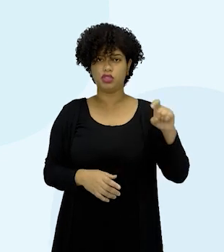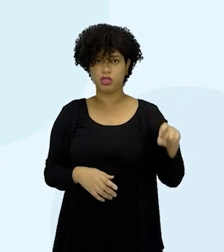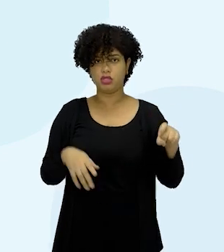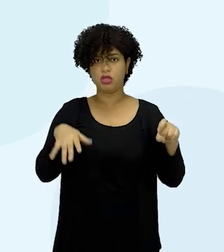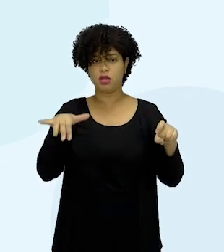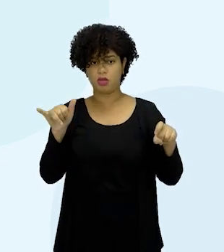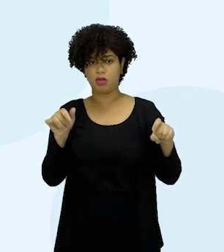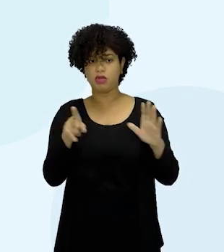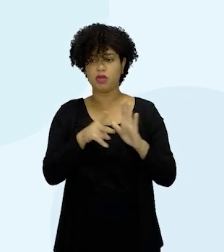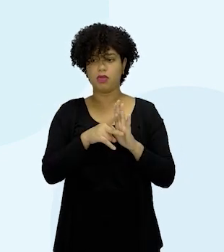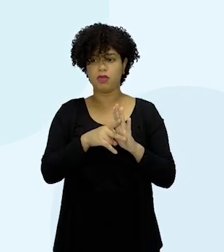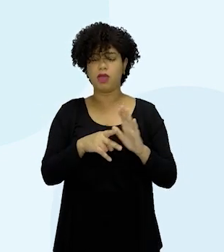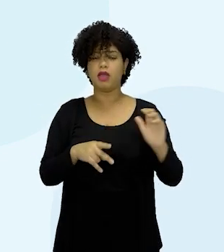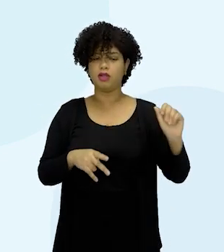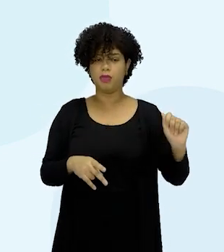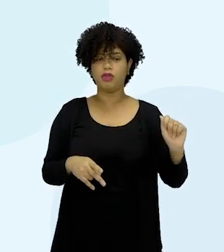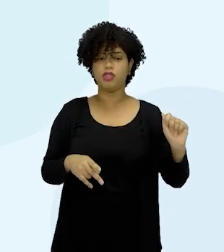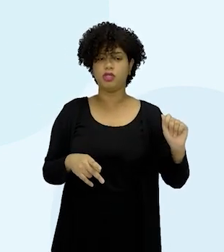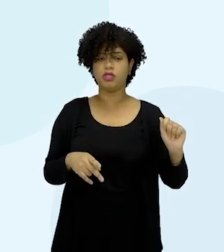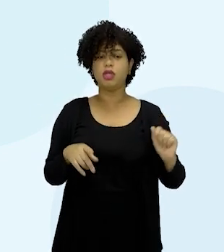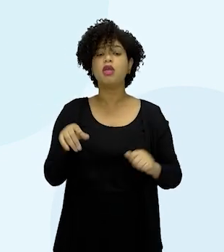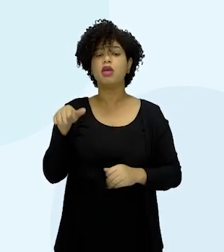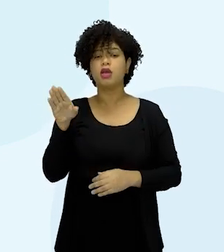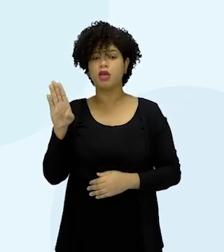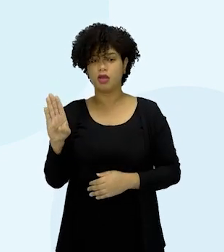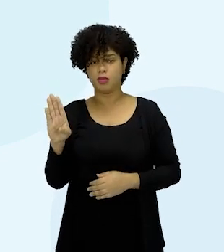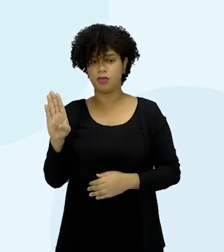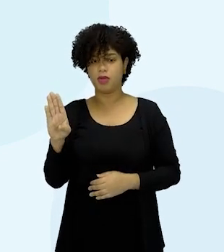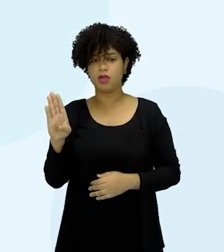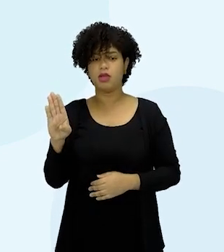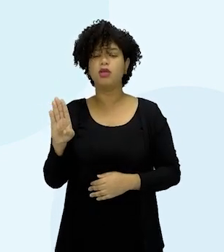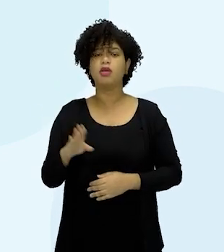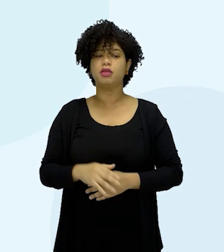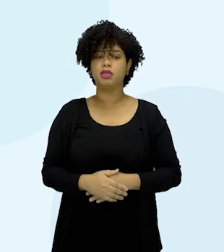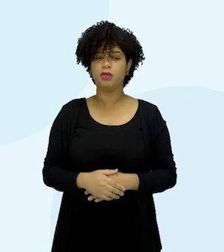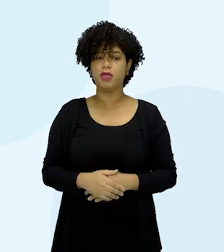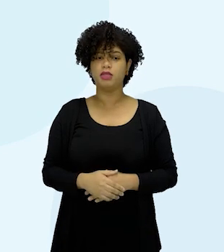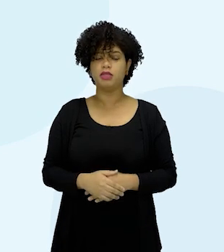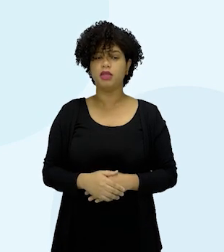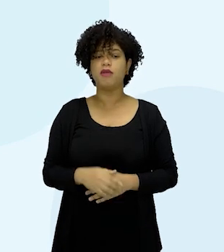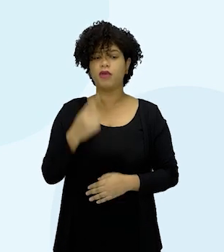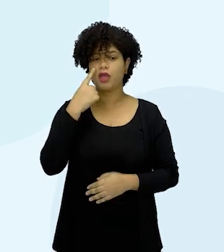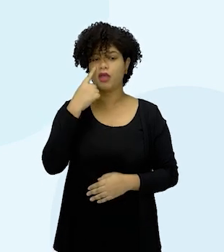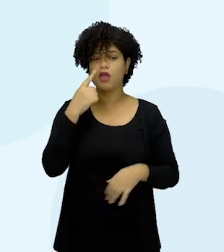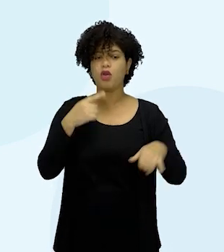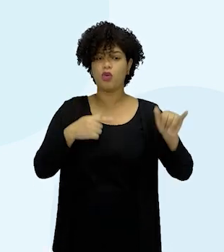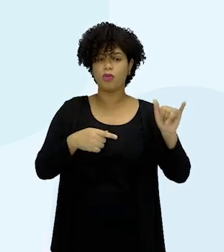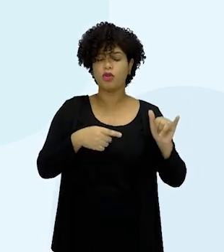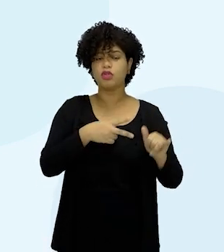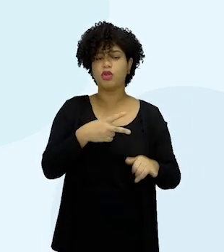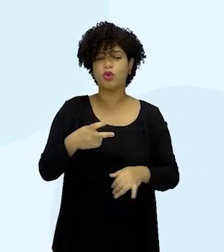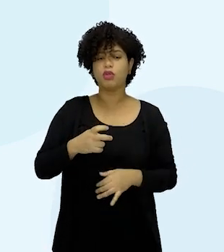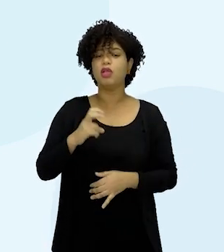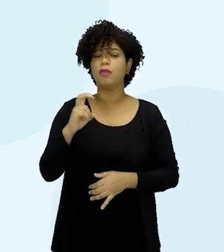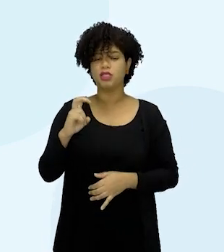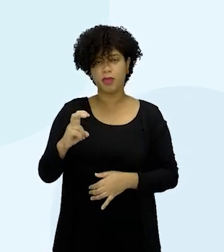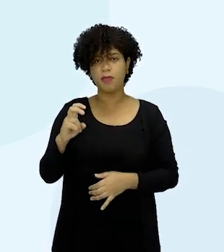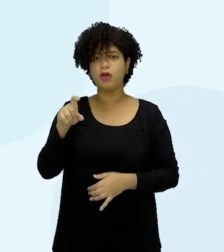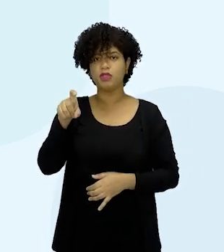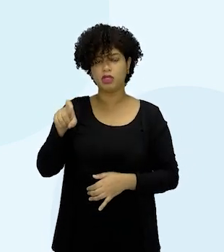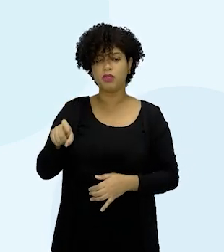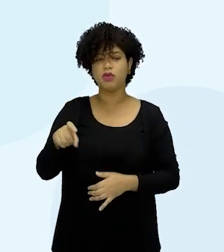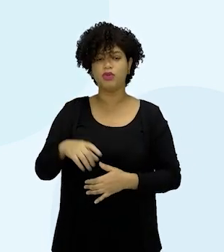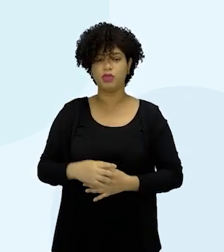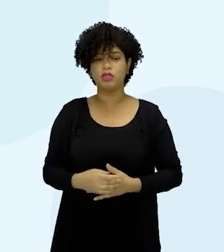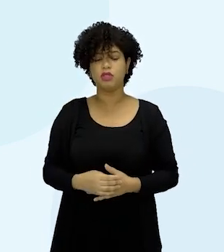x é do conjunto A e o y é do conjunto B. E a relação é y igual a 5 vezes x. Então eu vou